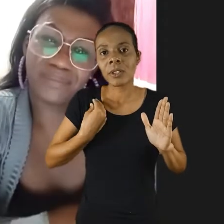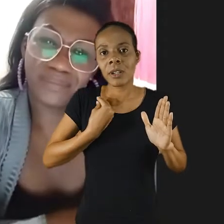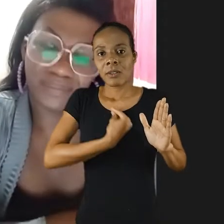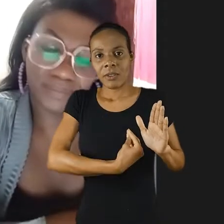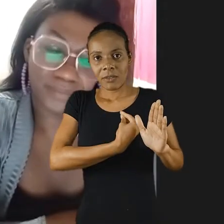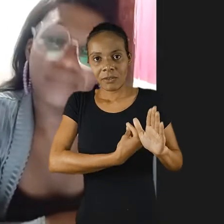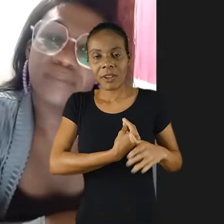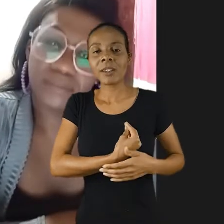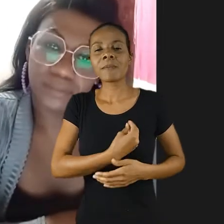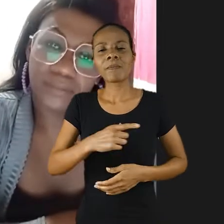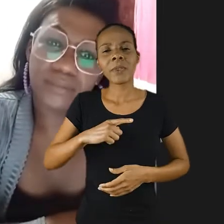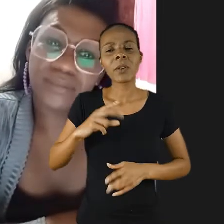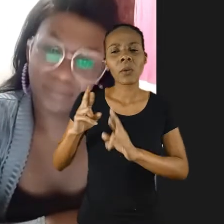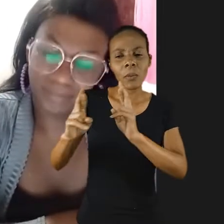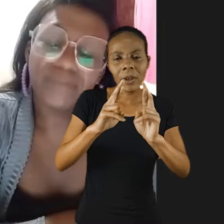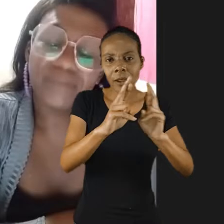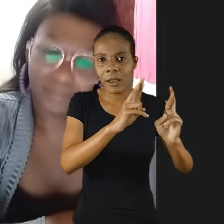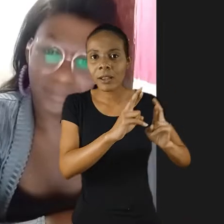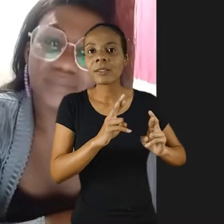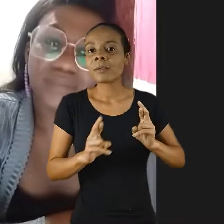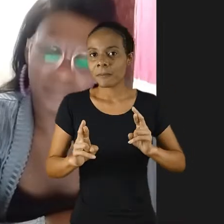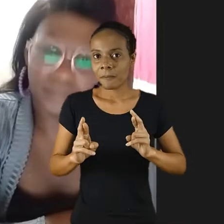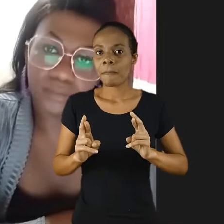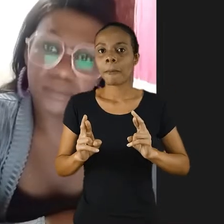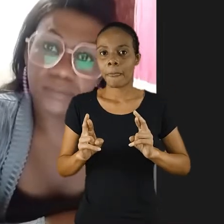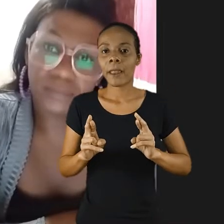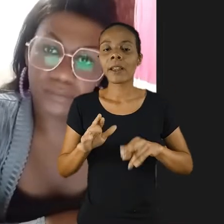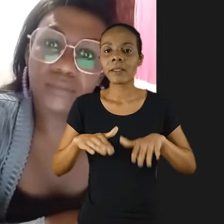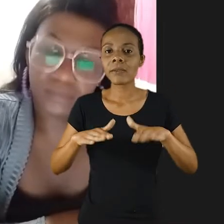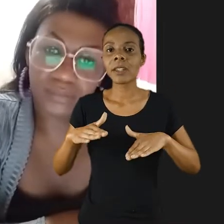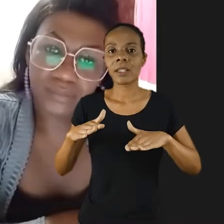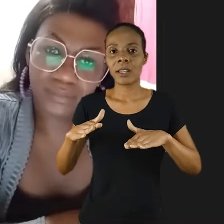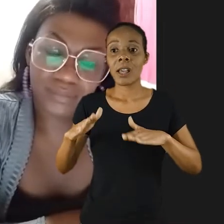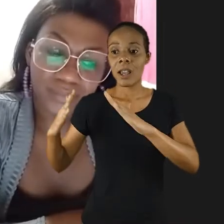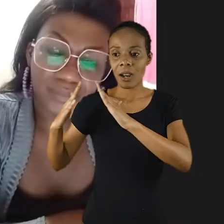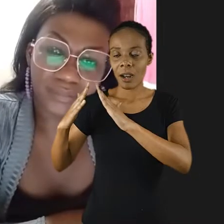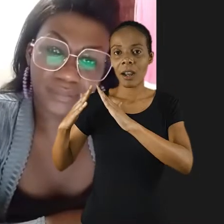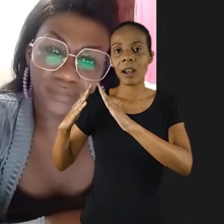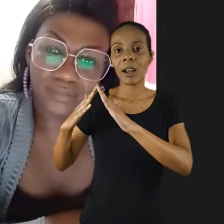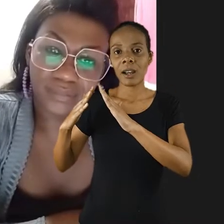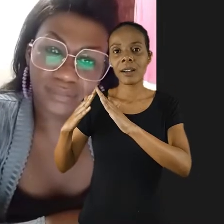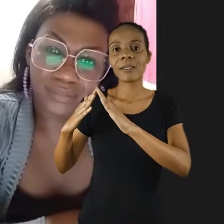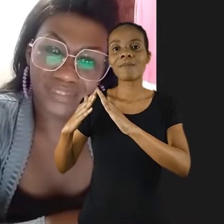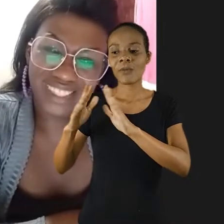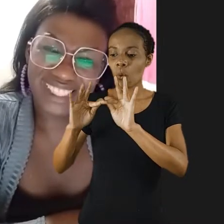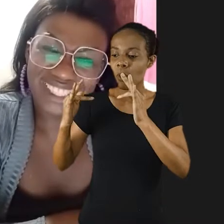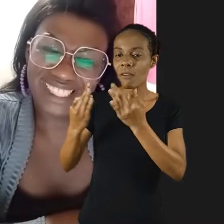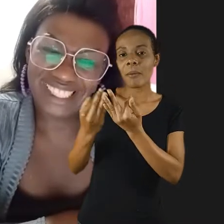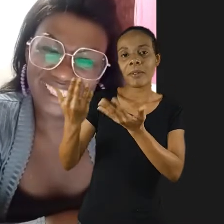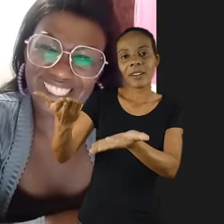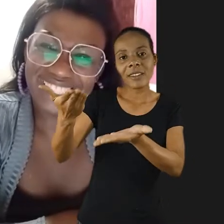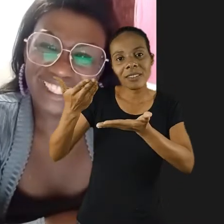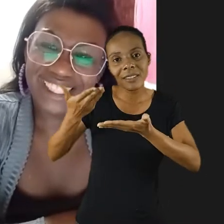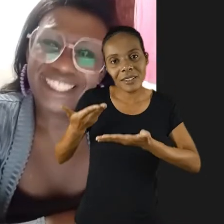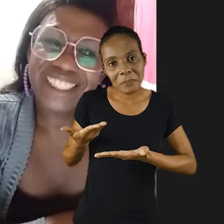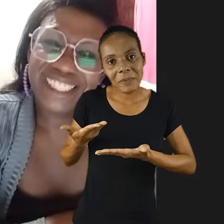com o Nick, tanto no trabalho quanto, né, abrindo a própria casa, com a família dela nos recebendo, fazendo churrasco,